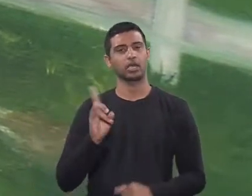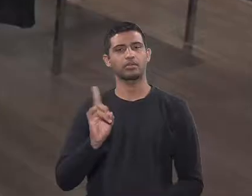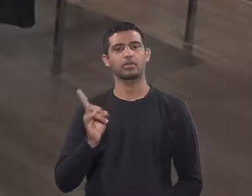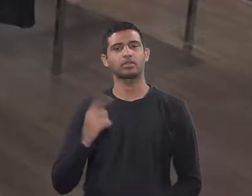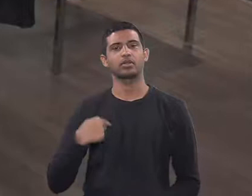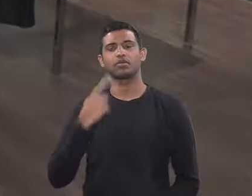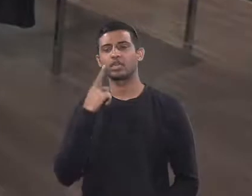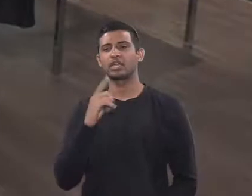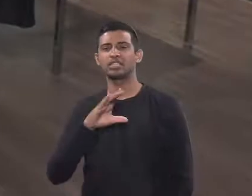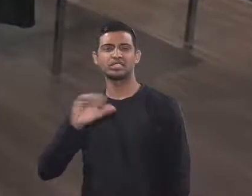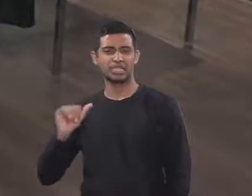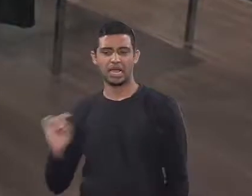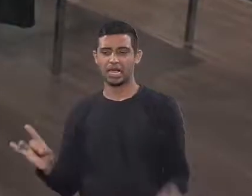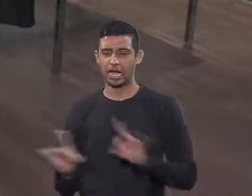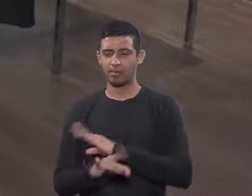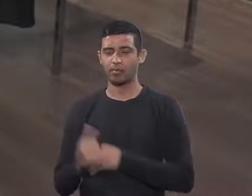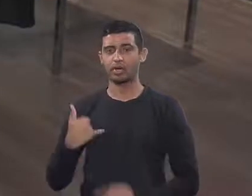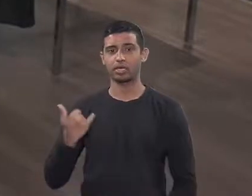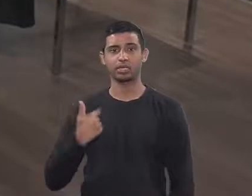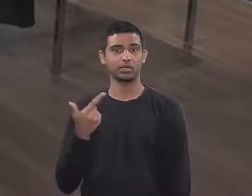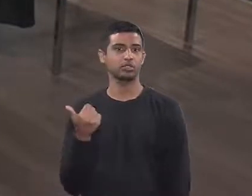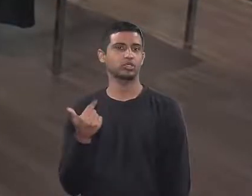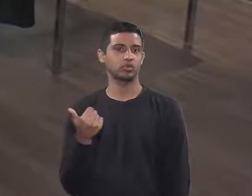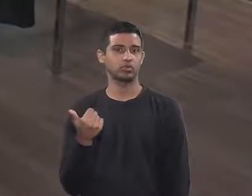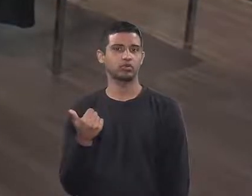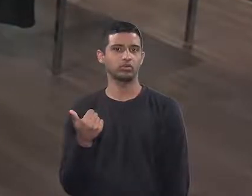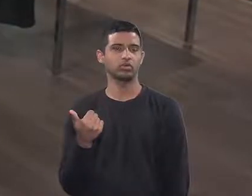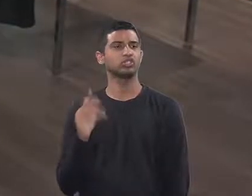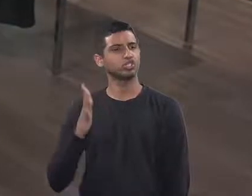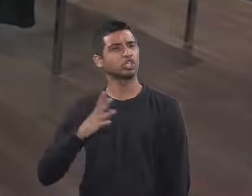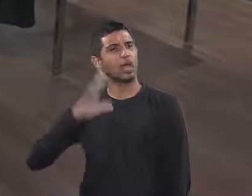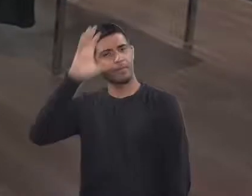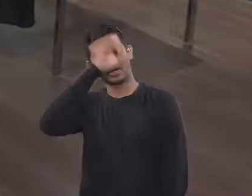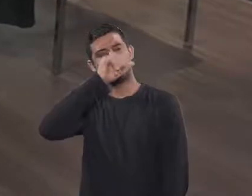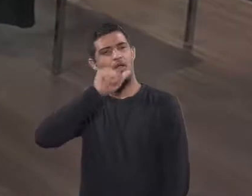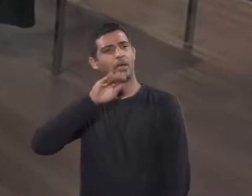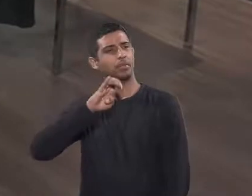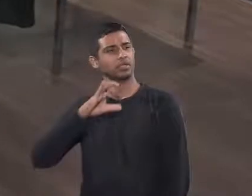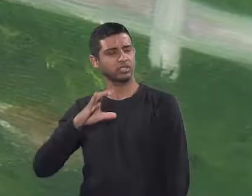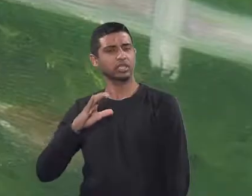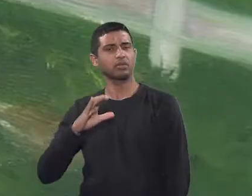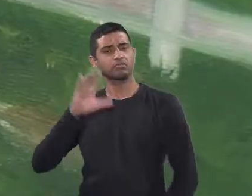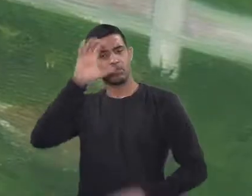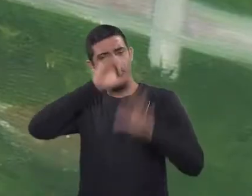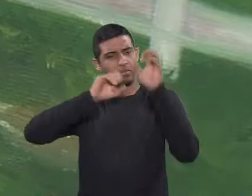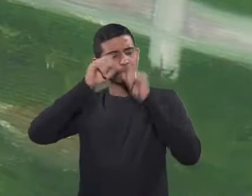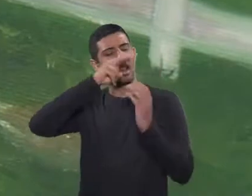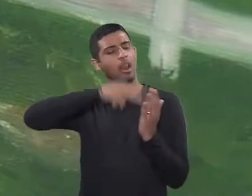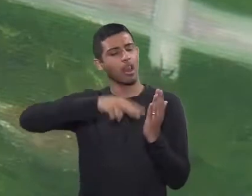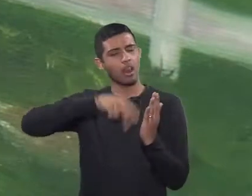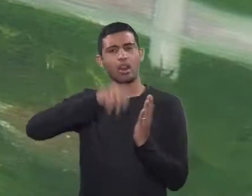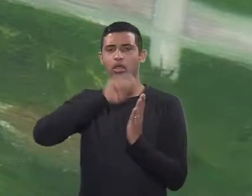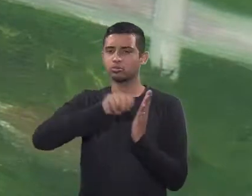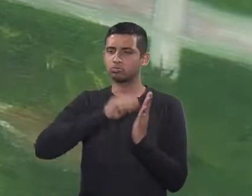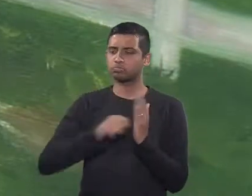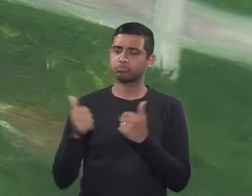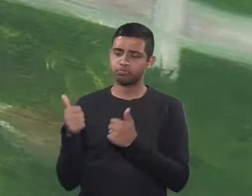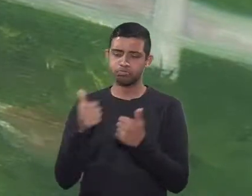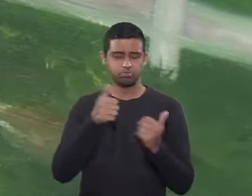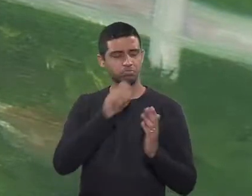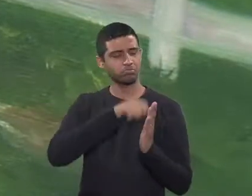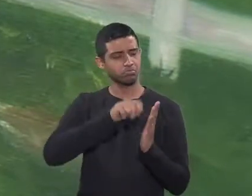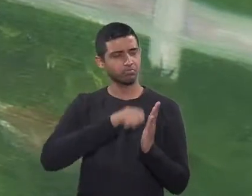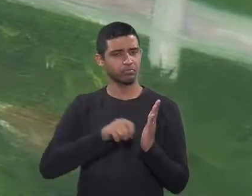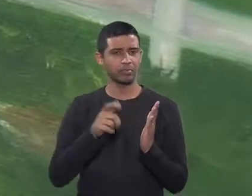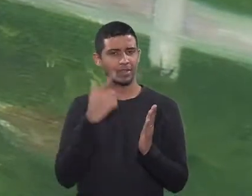o CA com 12 anos, saiu já alfabetizado, e lendo, escrevendo bem,